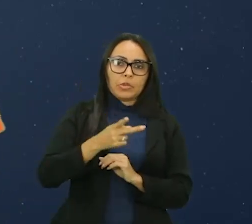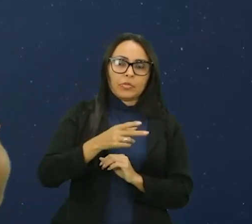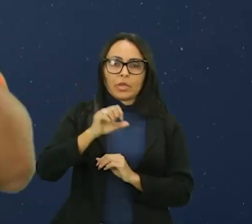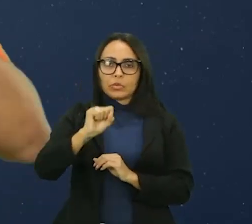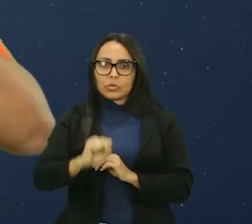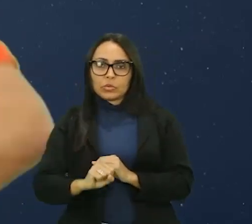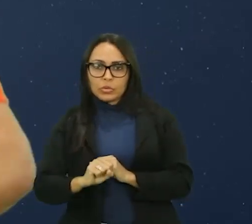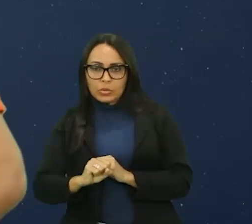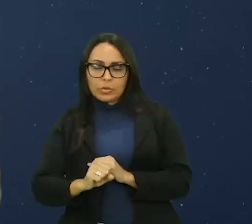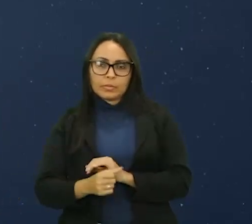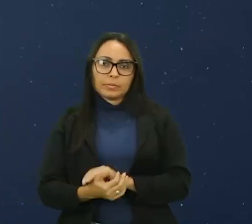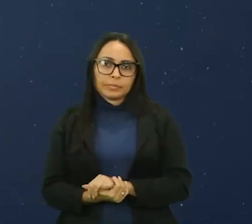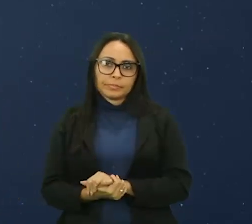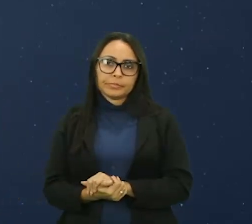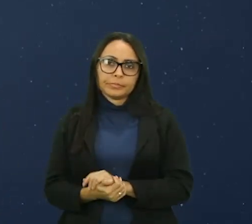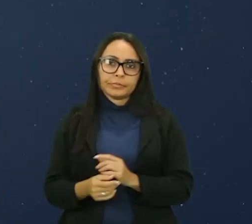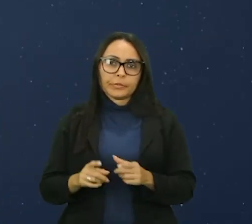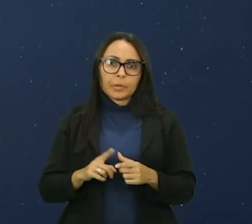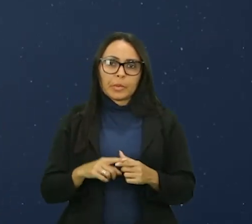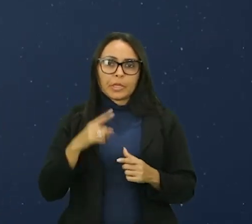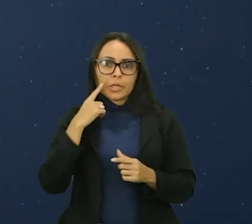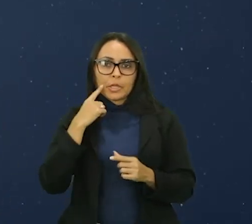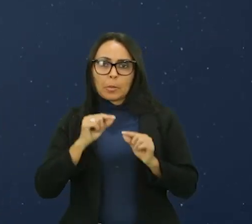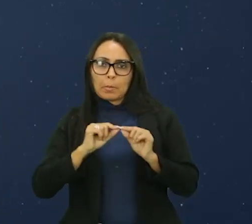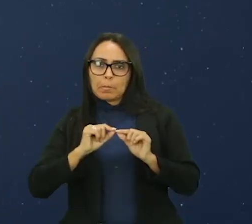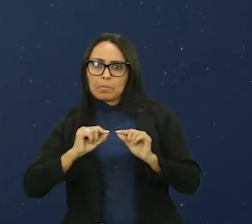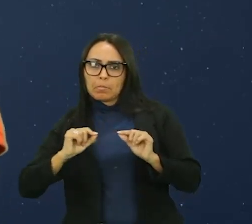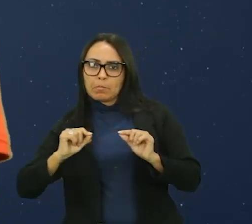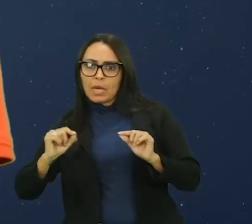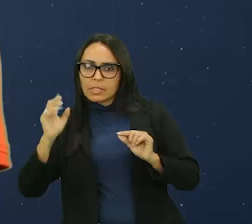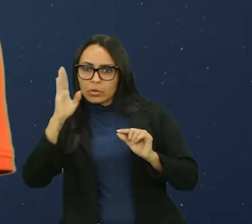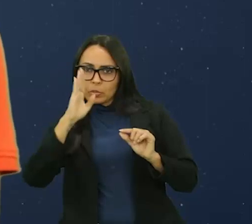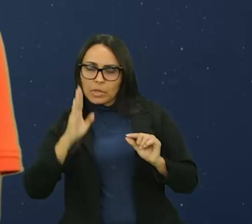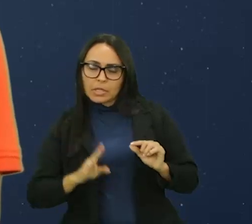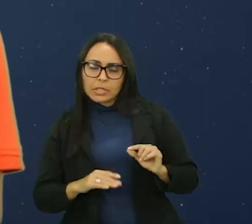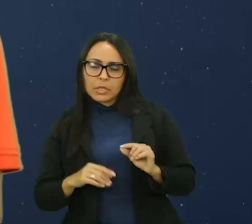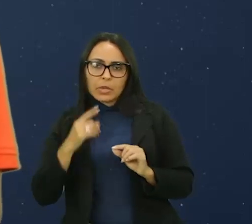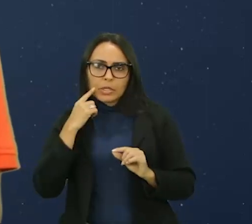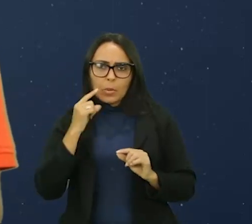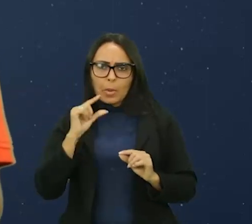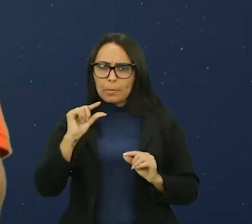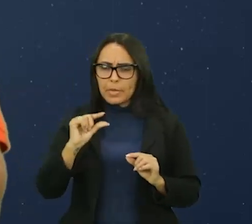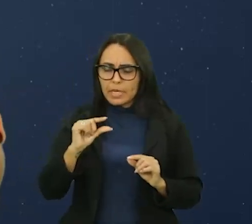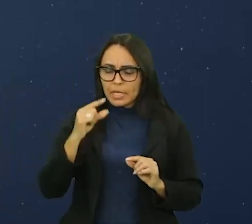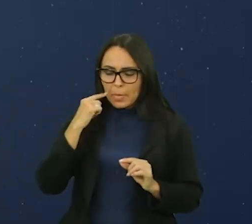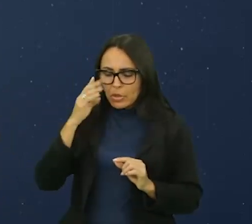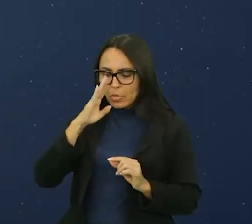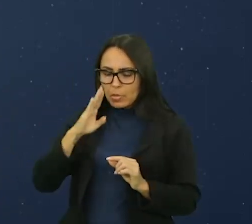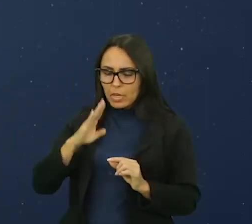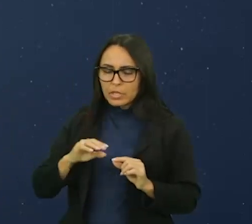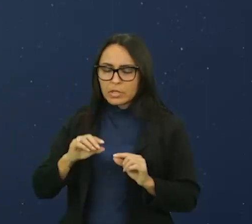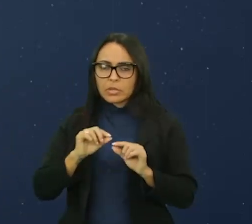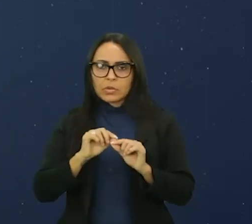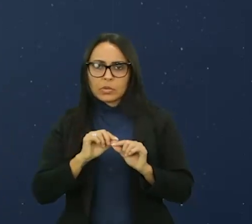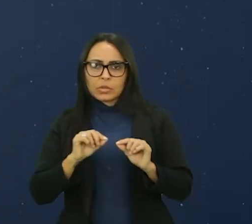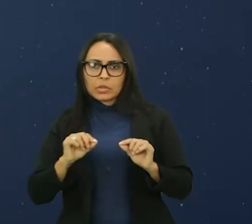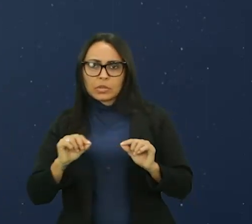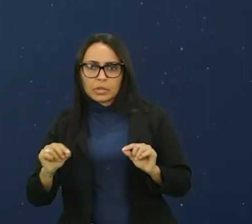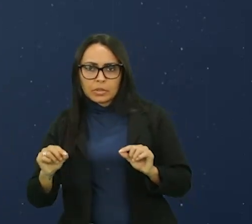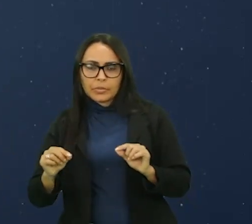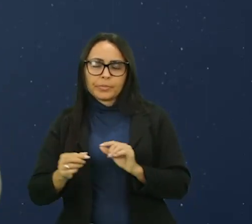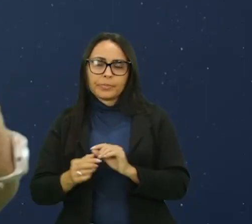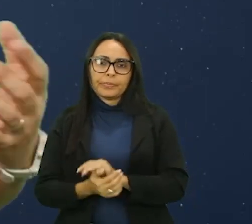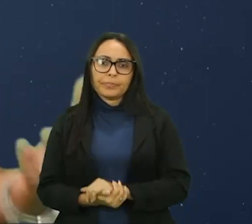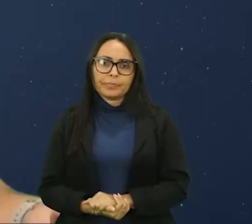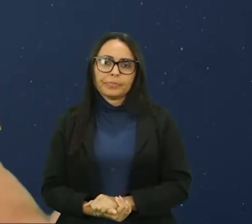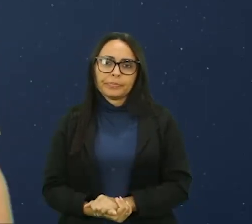de Capricórnio, que inclusive passa no Brasil, gente. Então, uma pequena parte do Brasil está na zona temperada